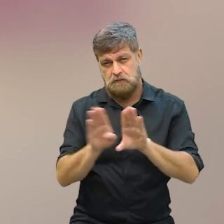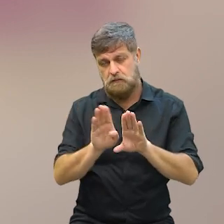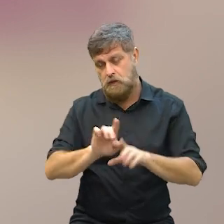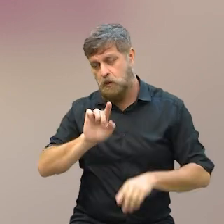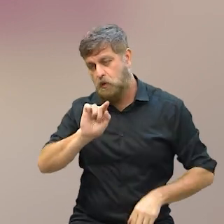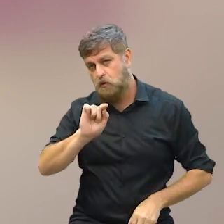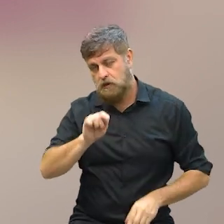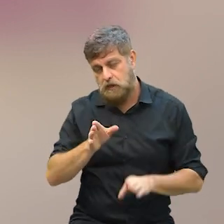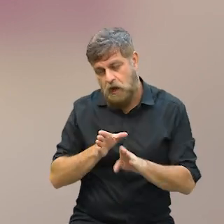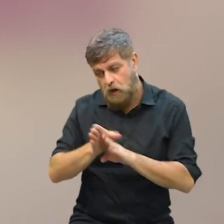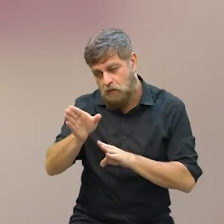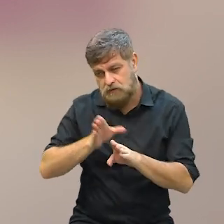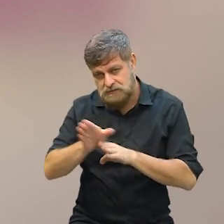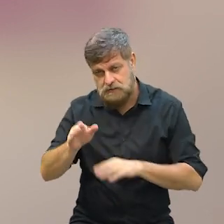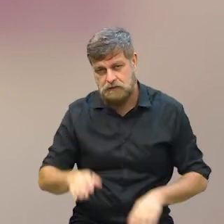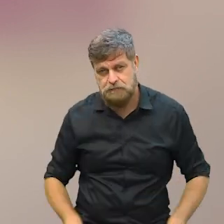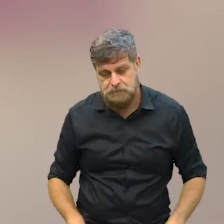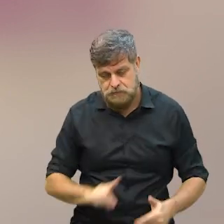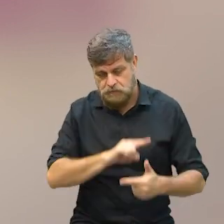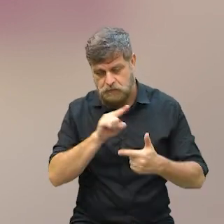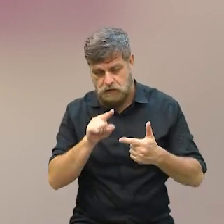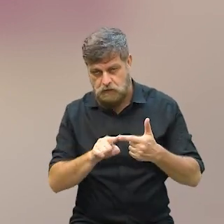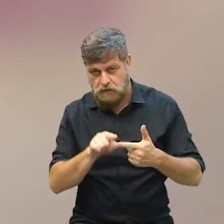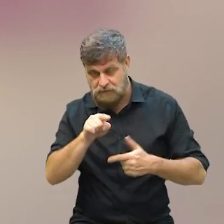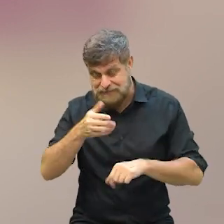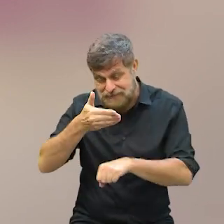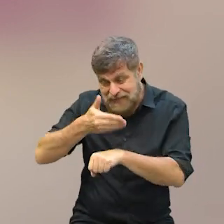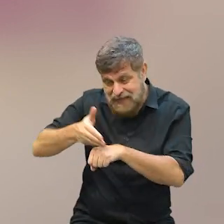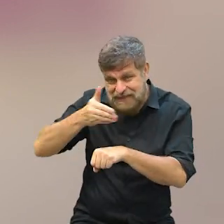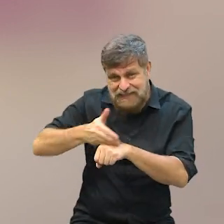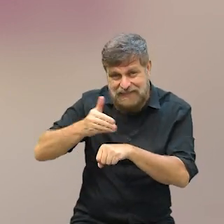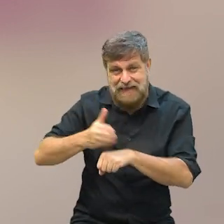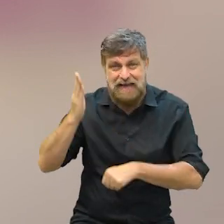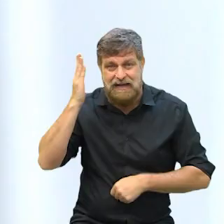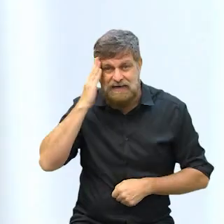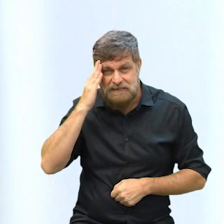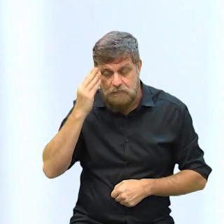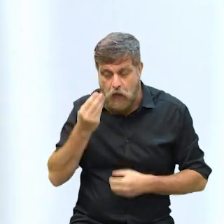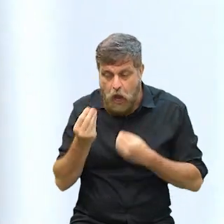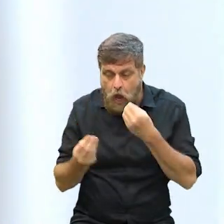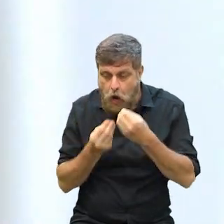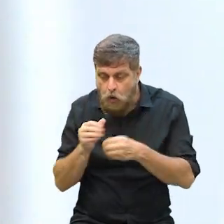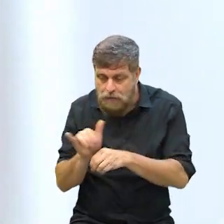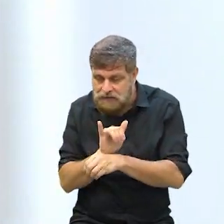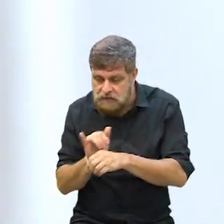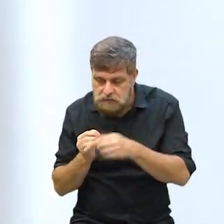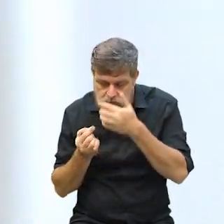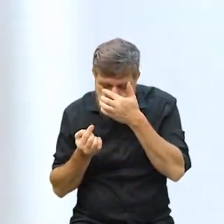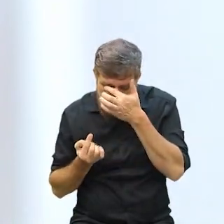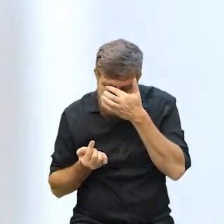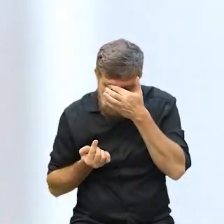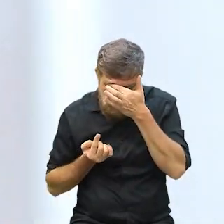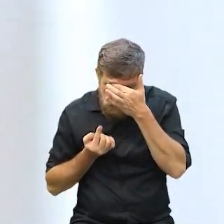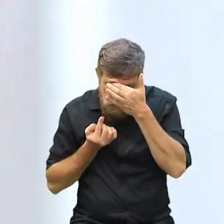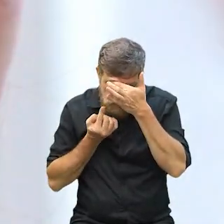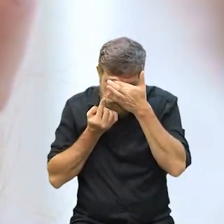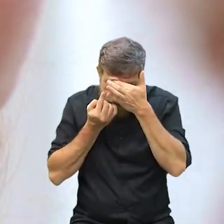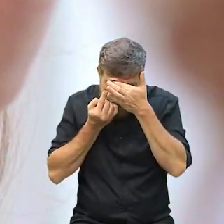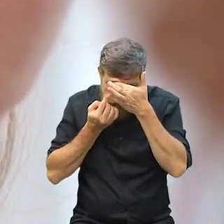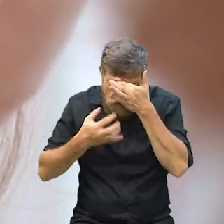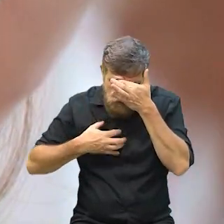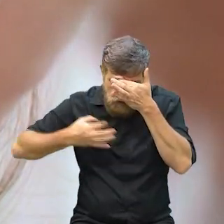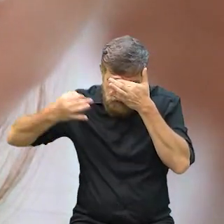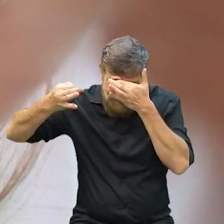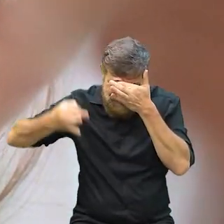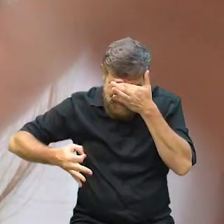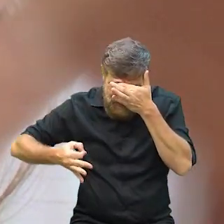E então, assim, de segundo, você tem que ser treinada para pôr e tirar essa lente de uma forma adequada para